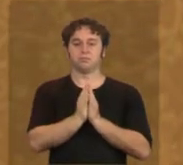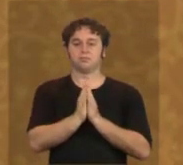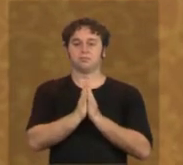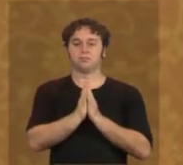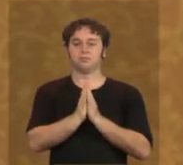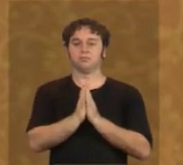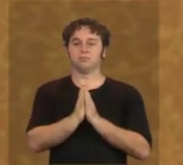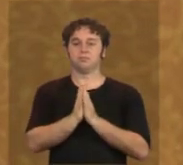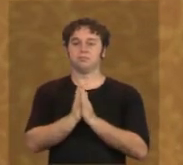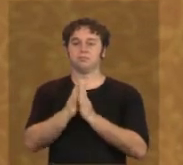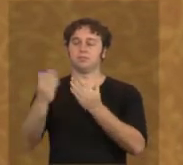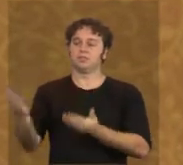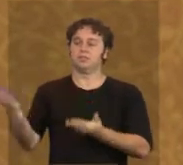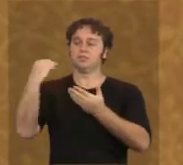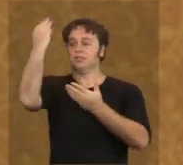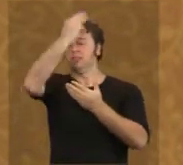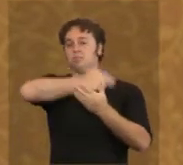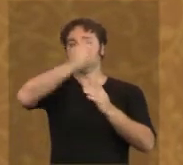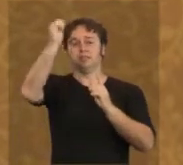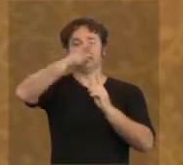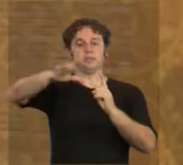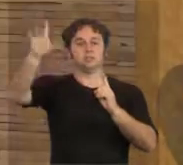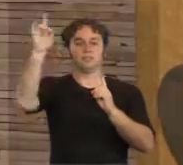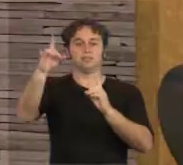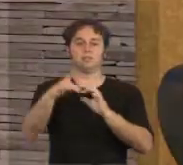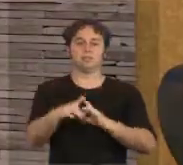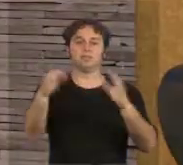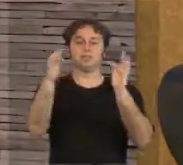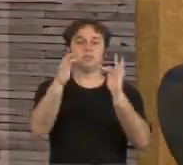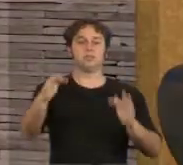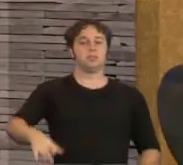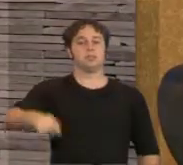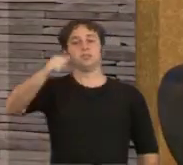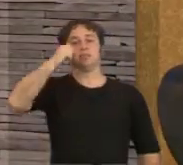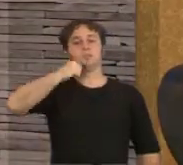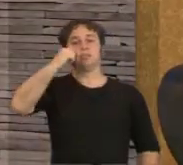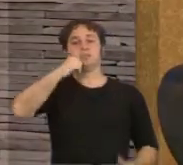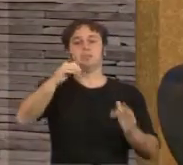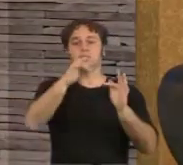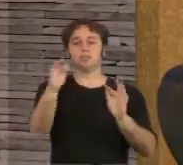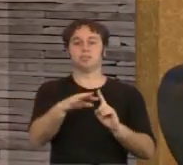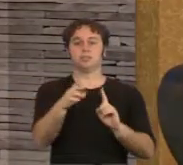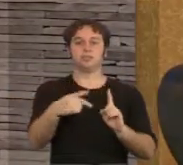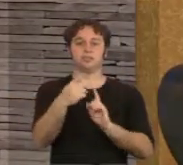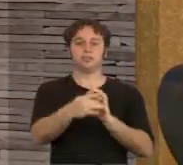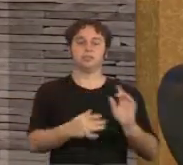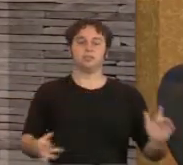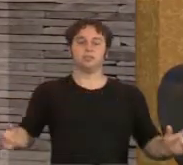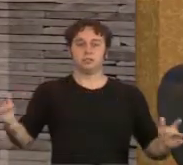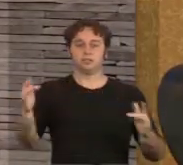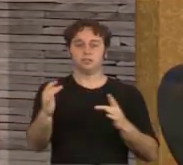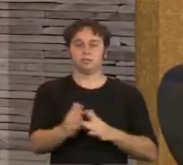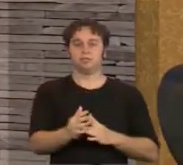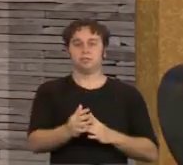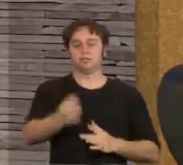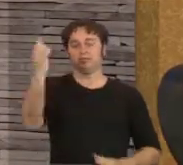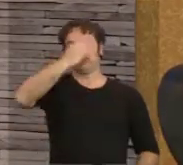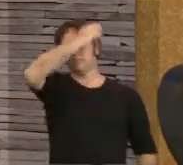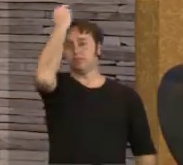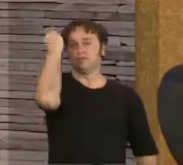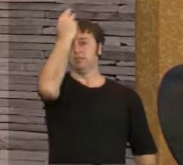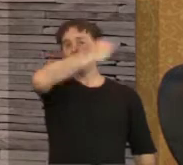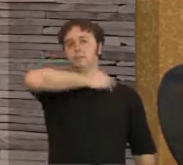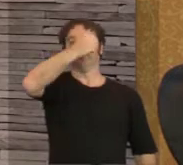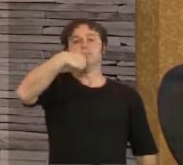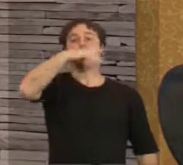nossa morte. Amém. Ave Maria, cheia de graça, o Senhor é convosco. Bendita sois vós entre as mulheres, e bendito é o fruto do